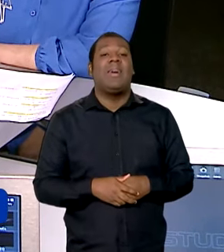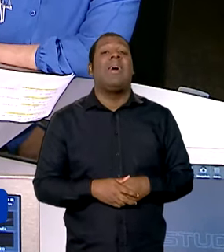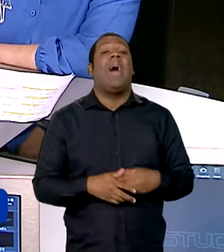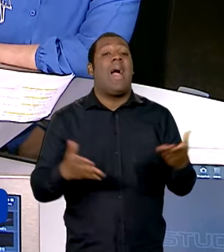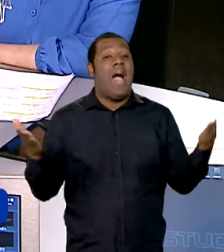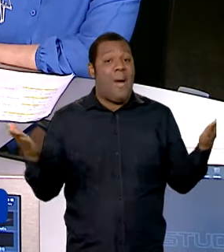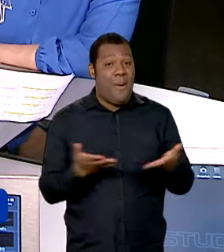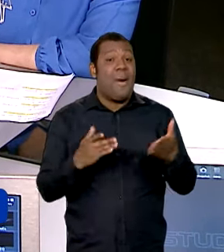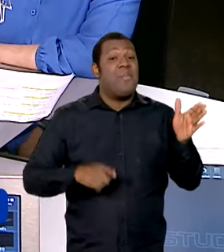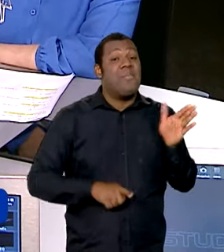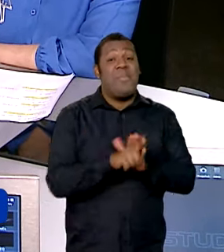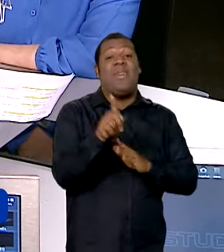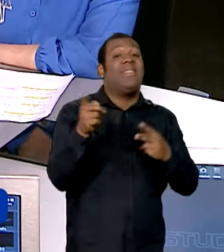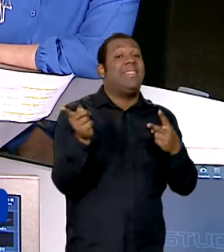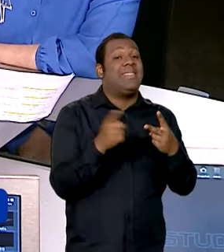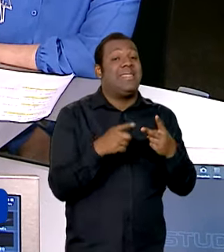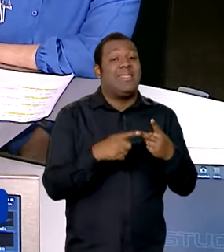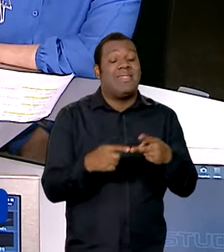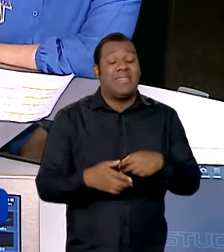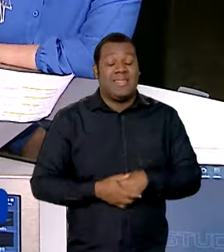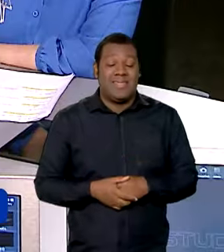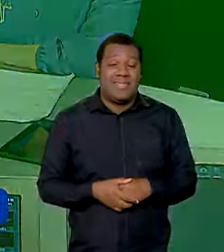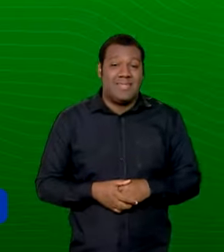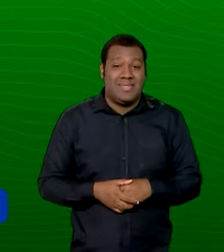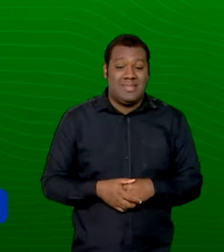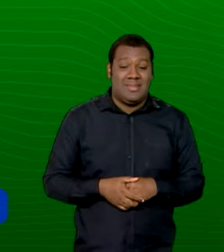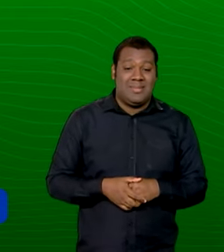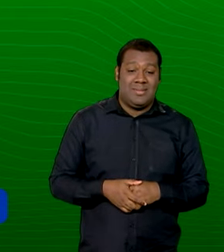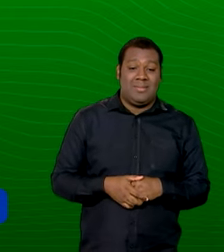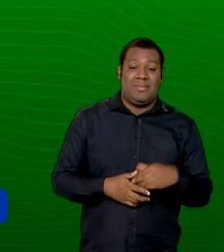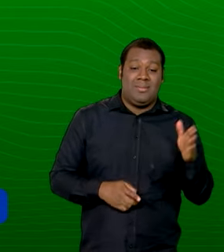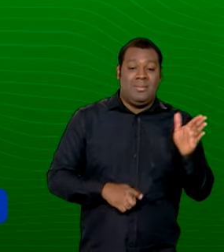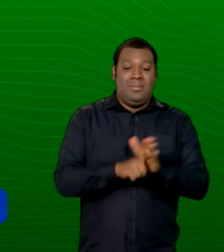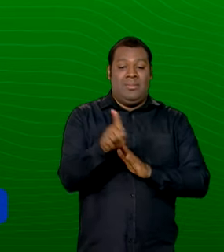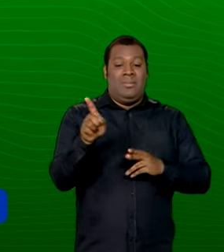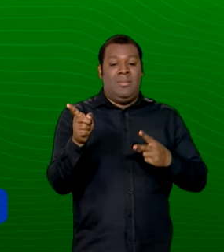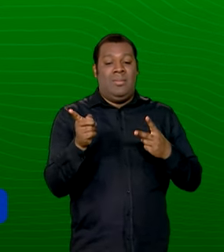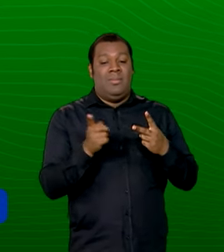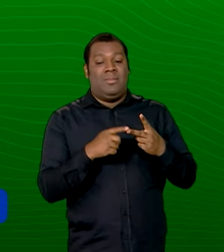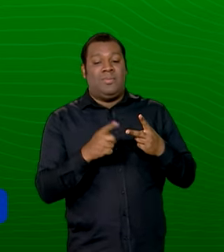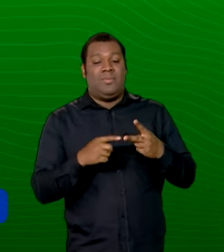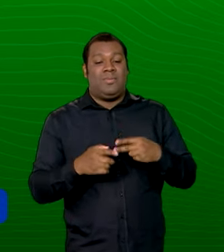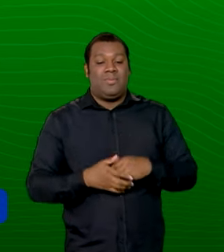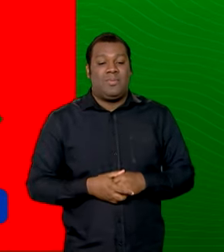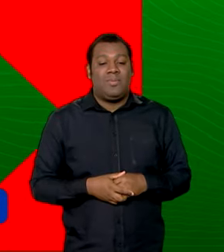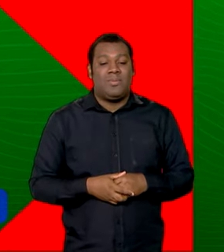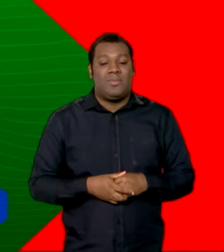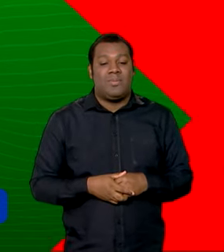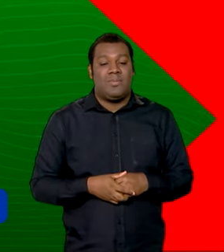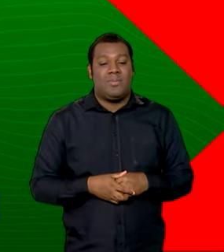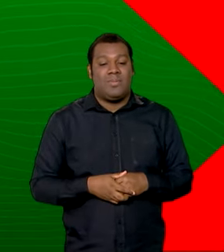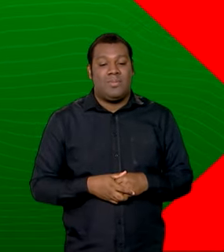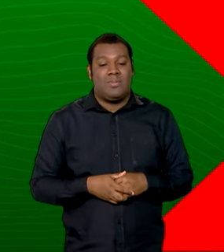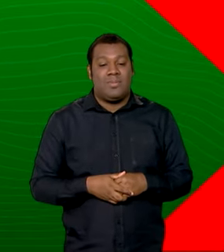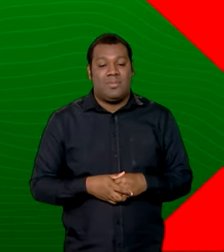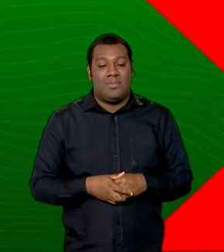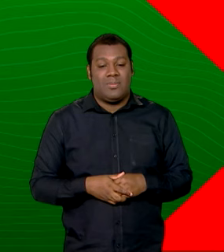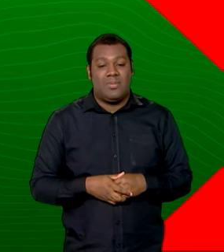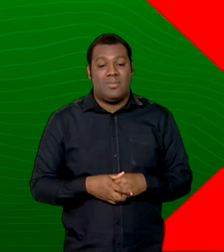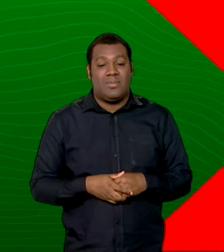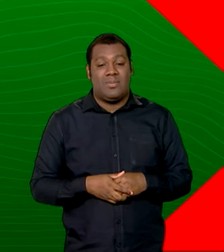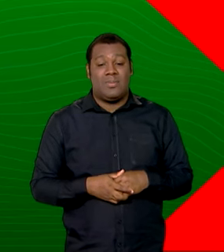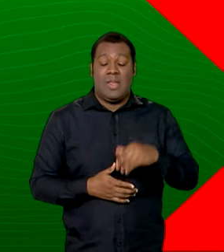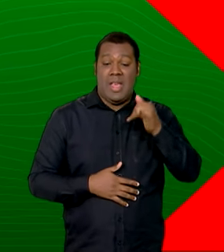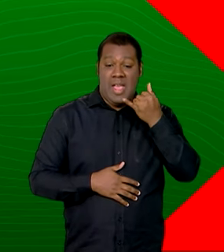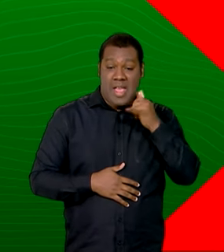gente abriu Qual foi a outra pergunta jo a última pergunta que eu fiz pro Ministro era sobre a questão das energias